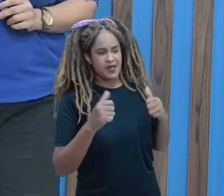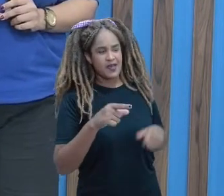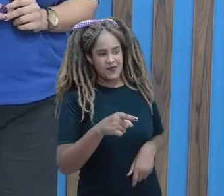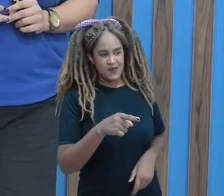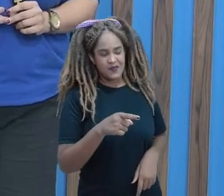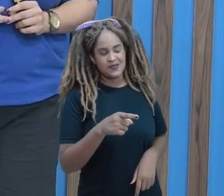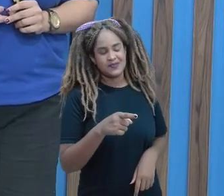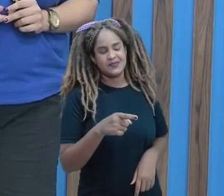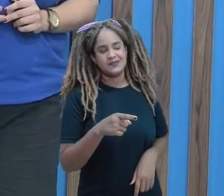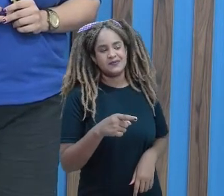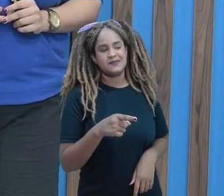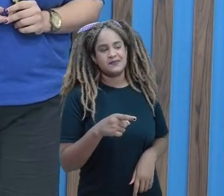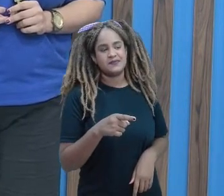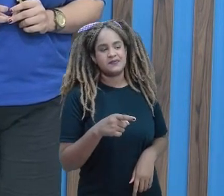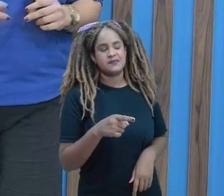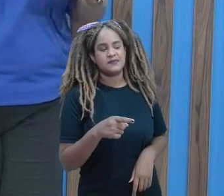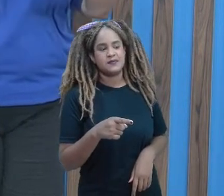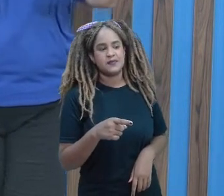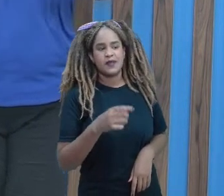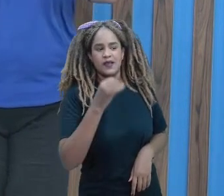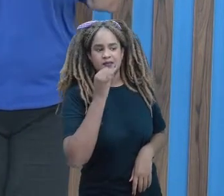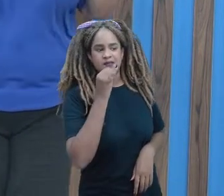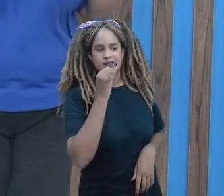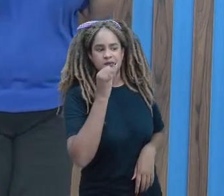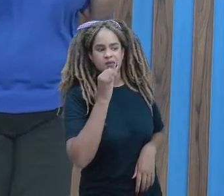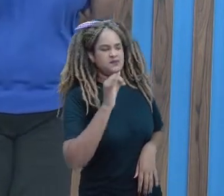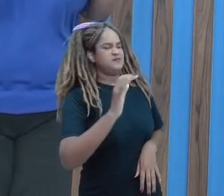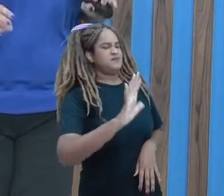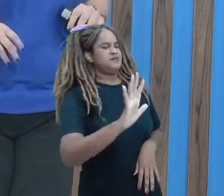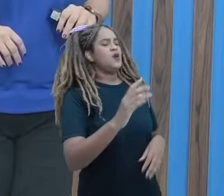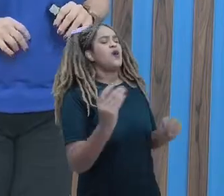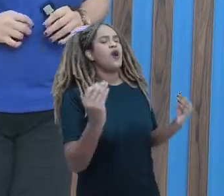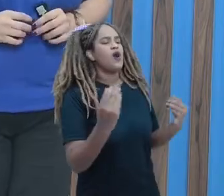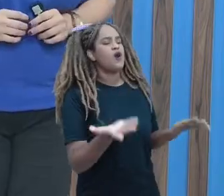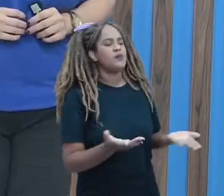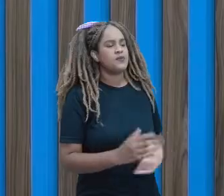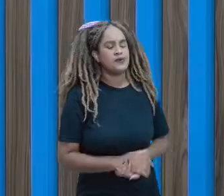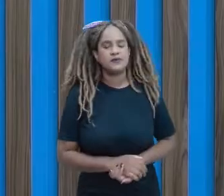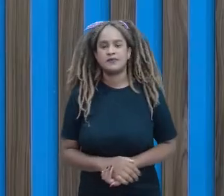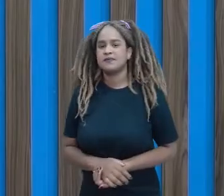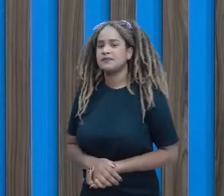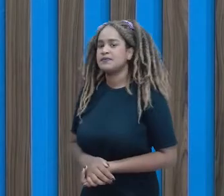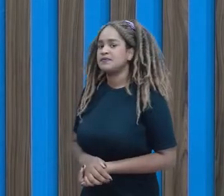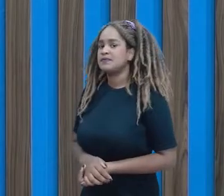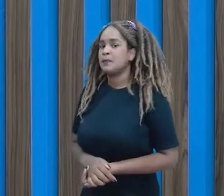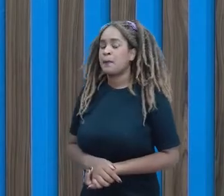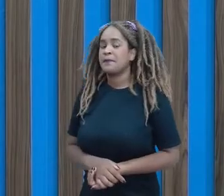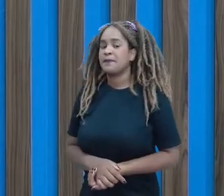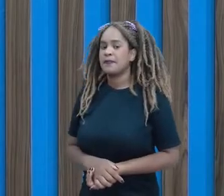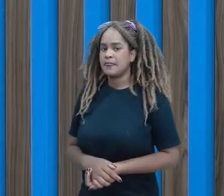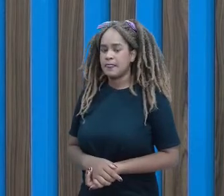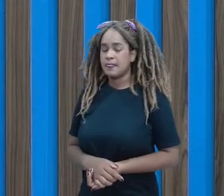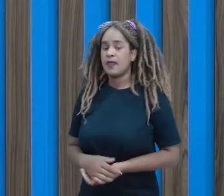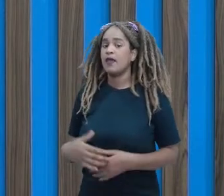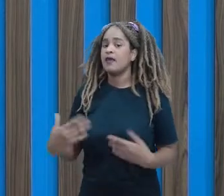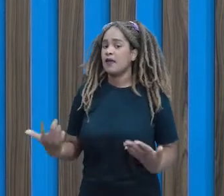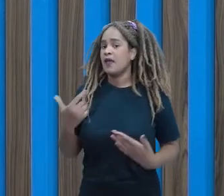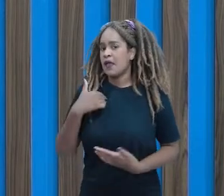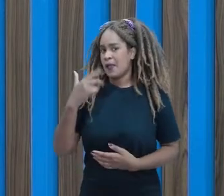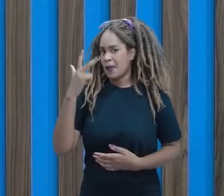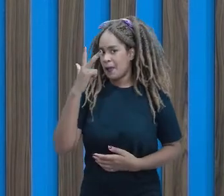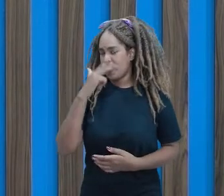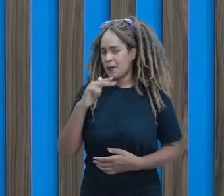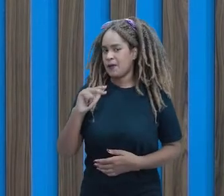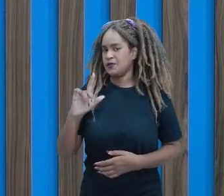senhora faria repulsando alguma coisa? O que que era? Você tem um exemplo para dar? Eu acho que eu não daria